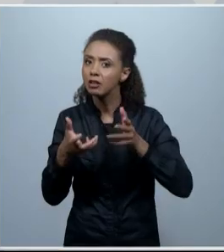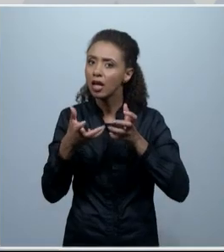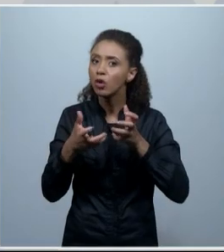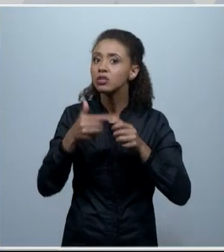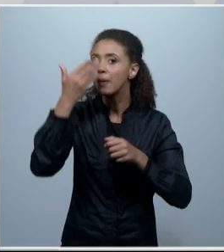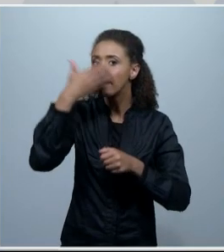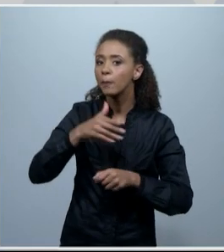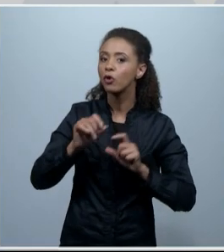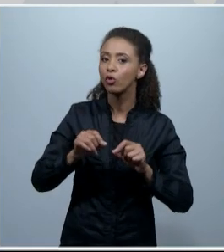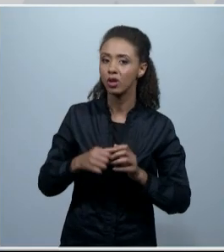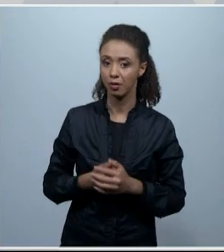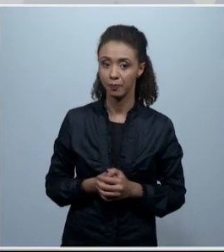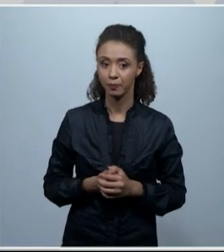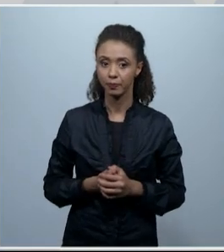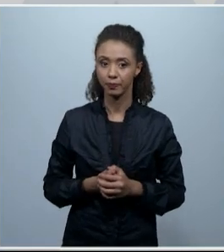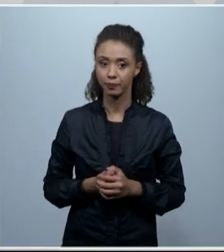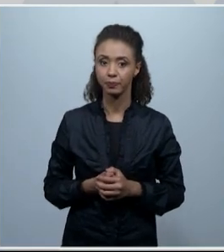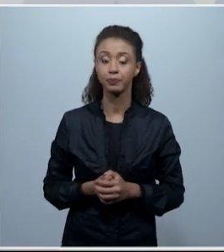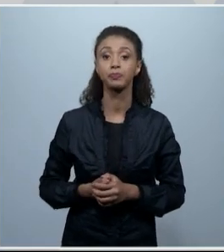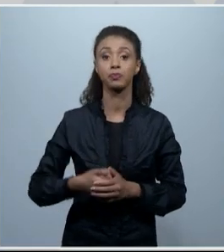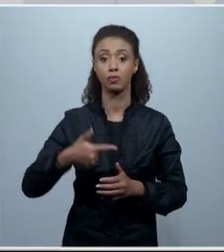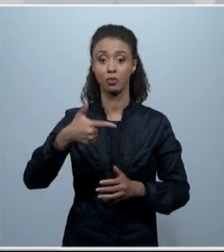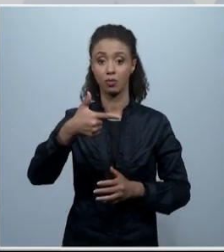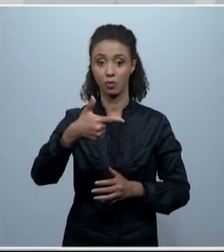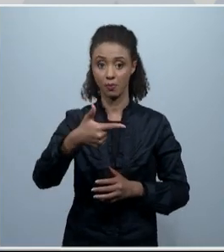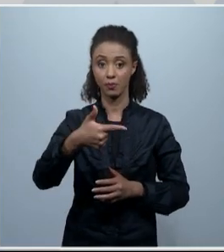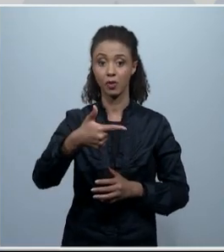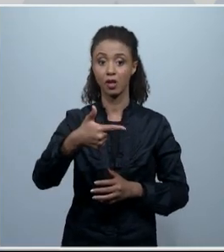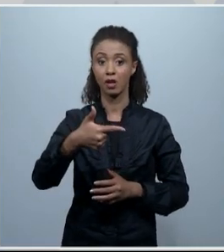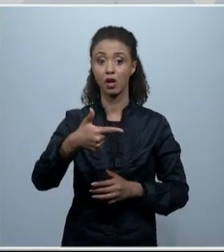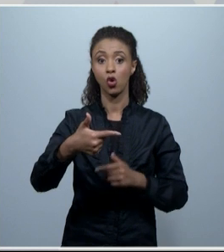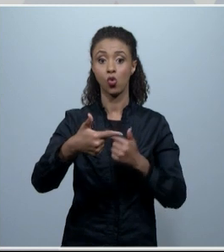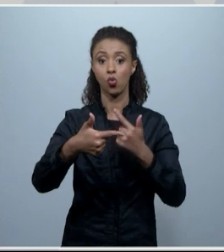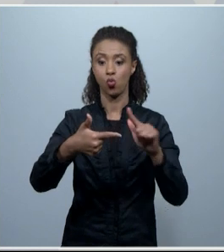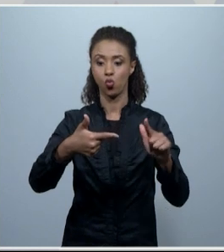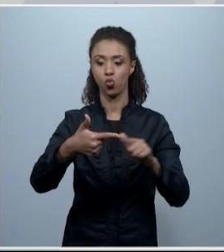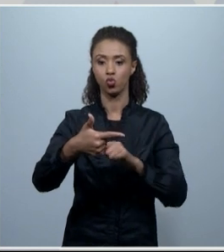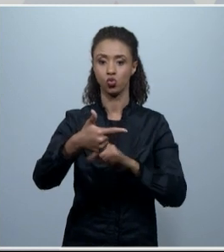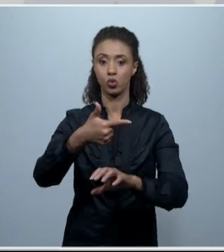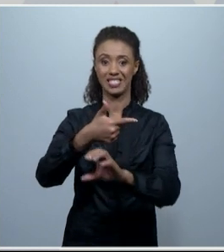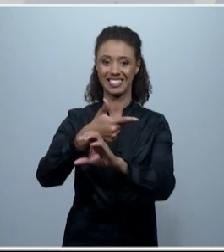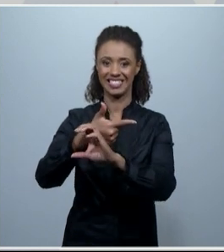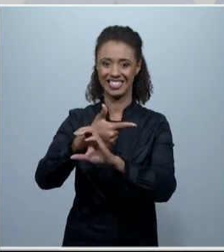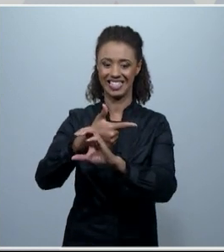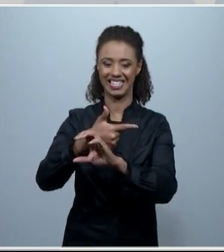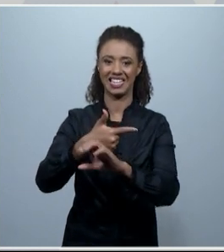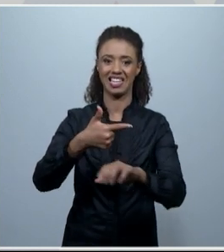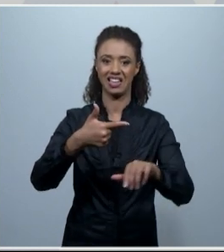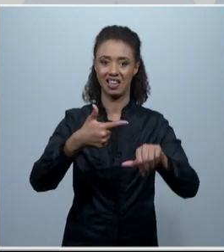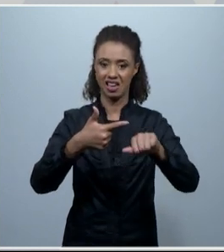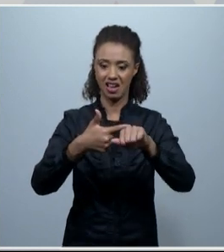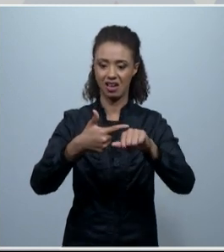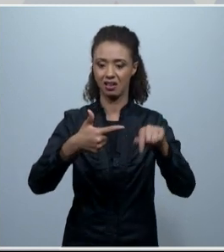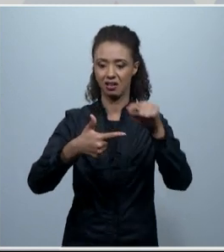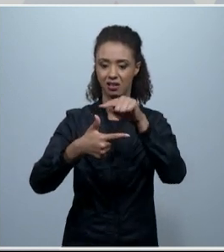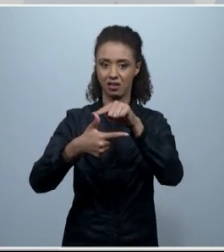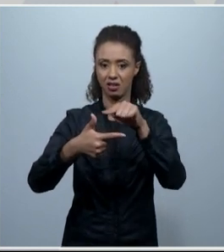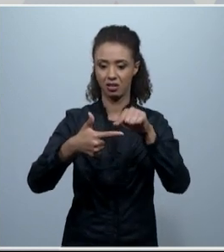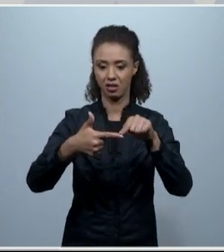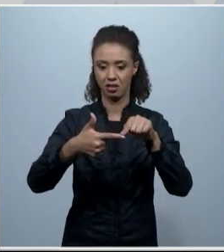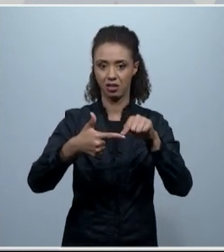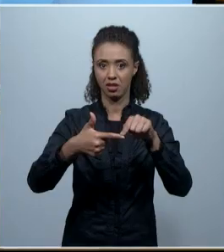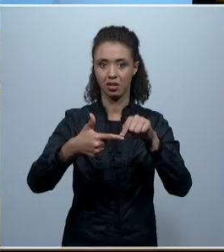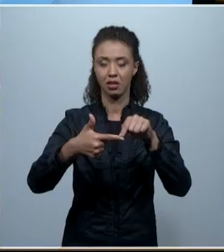ângulo interno deverá ser no ponto a ele tem que ser maior do que o ângulo e o ângulo no ponto h